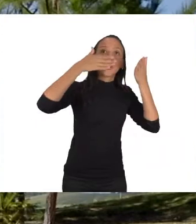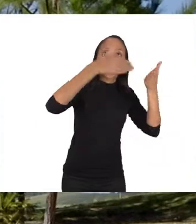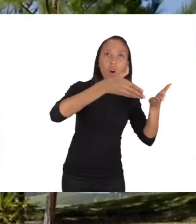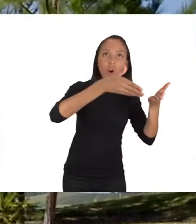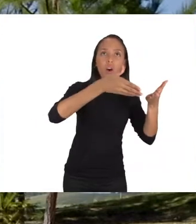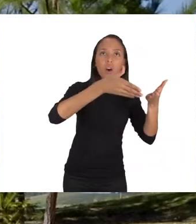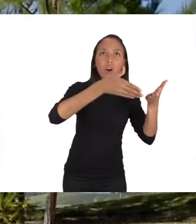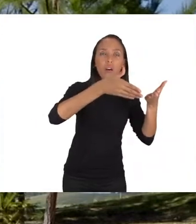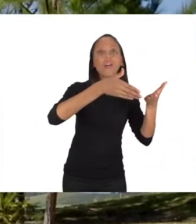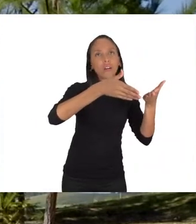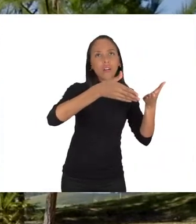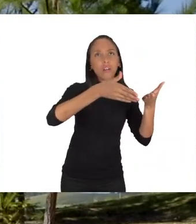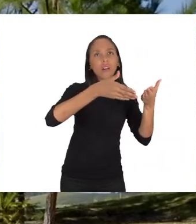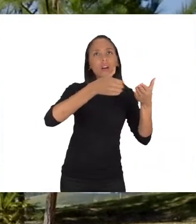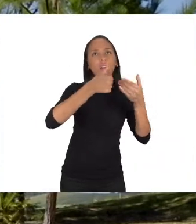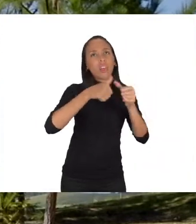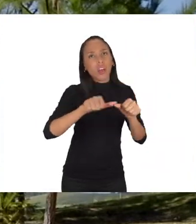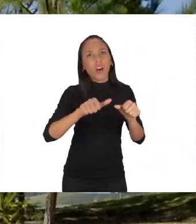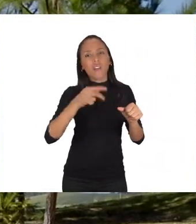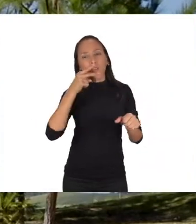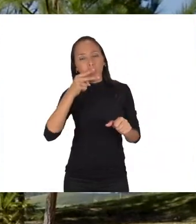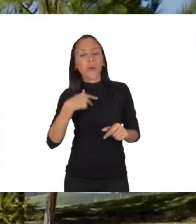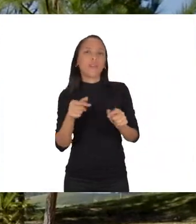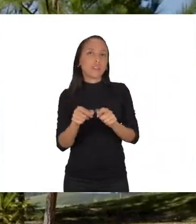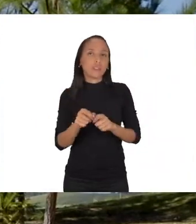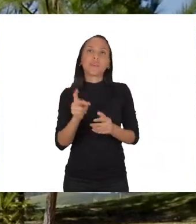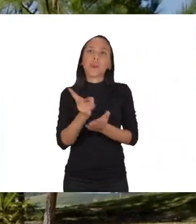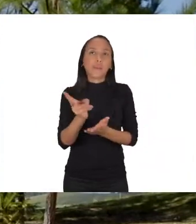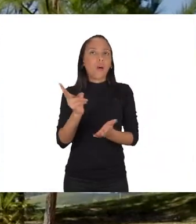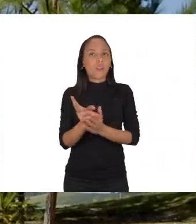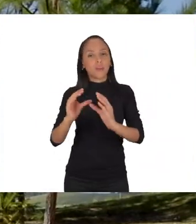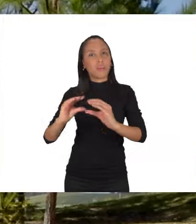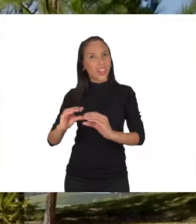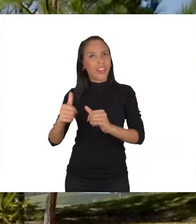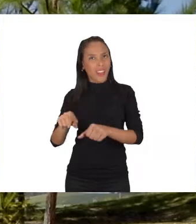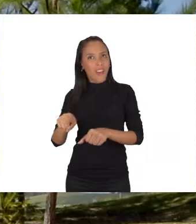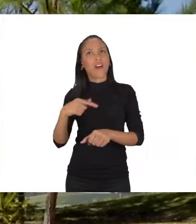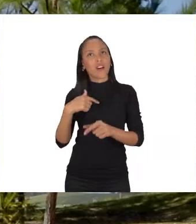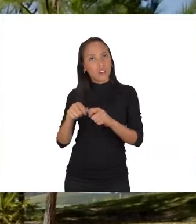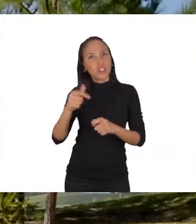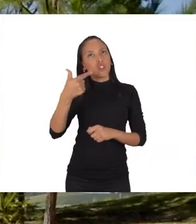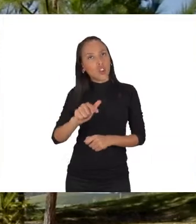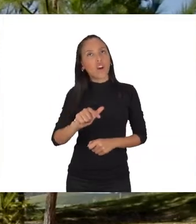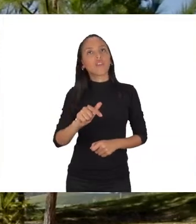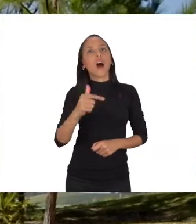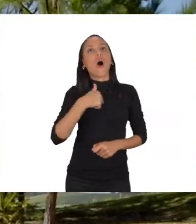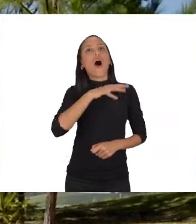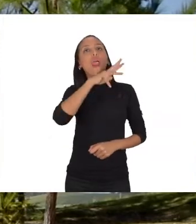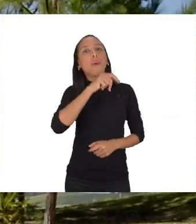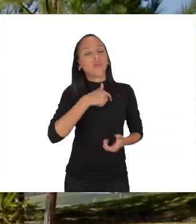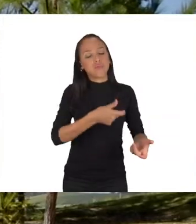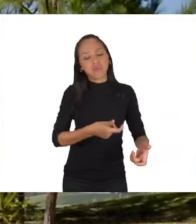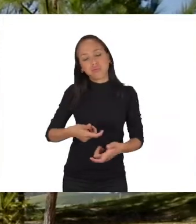aqui, o fumo já era mais pequeno, mas eu tinha que fazer a mesma coisa. Eu peguei e fiz isso. Eu pulverizei para o bicho e quando fui fazer a